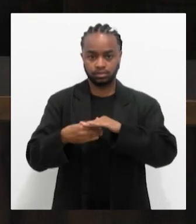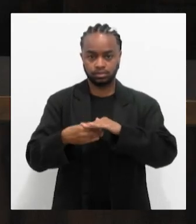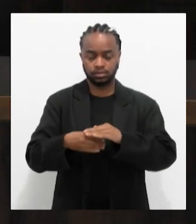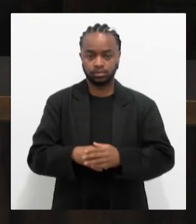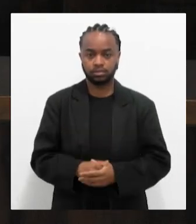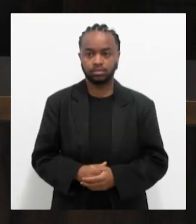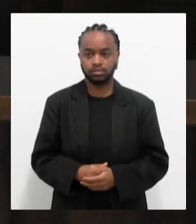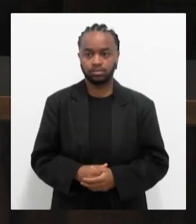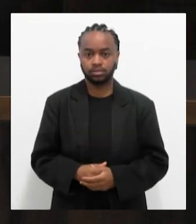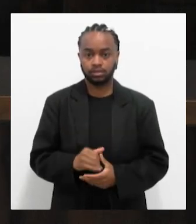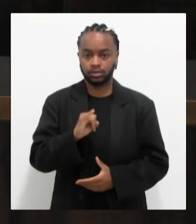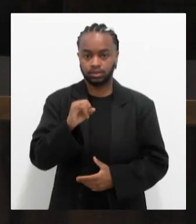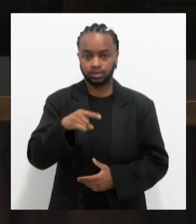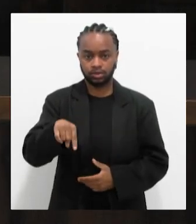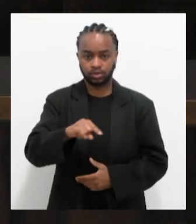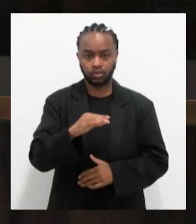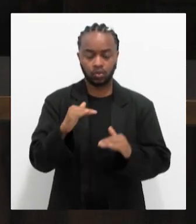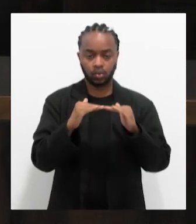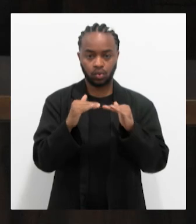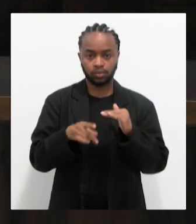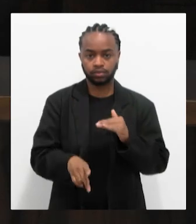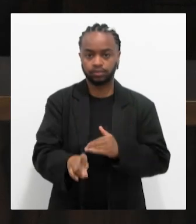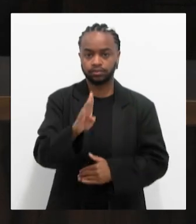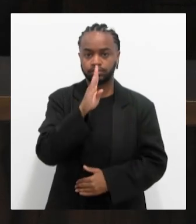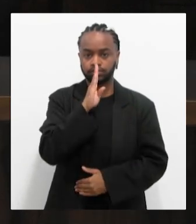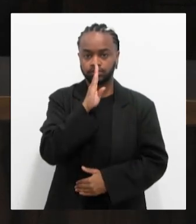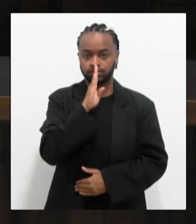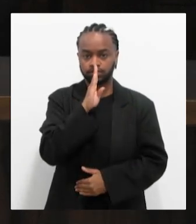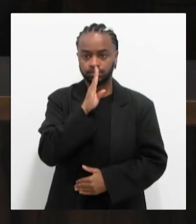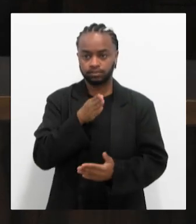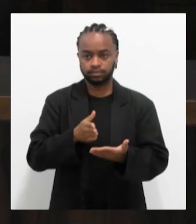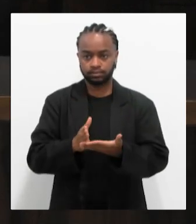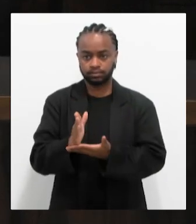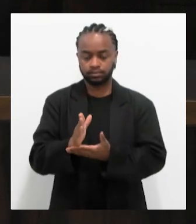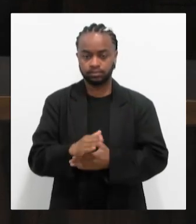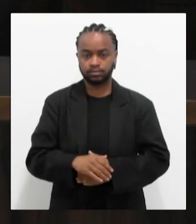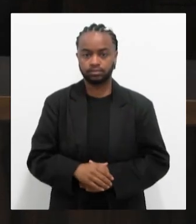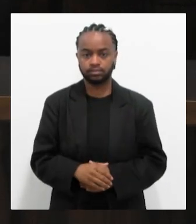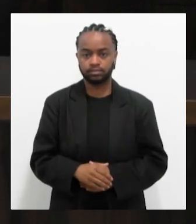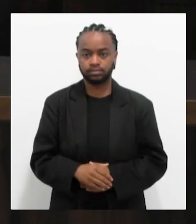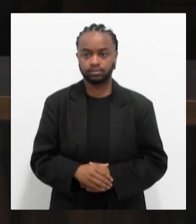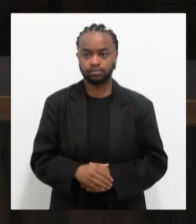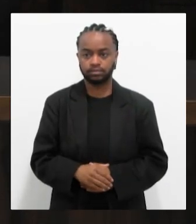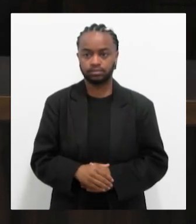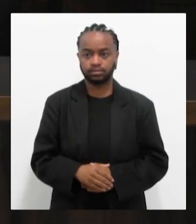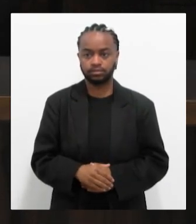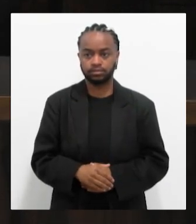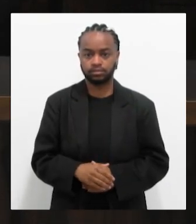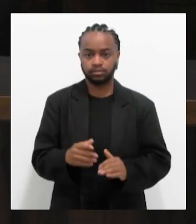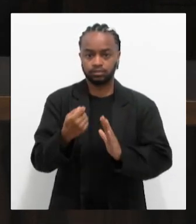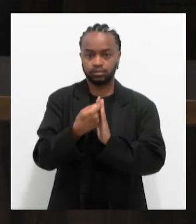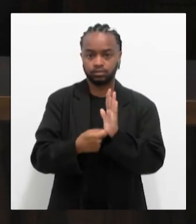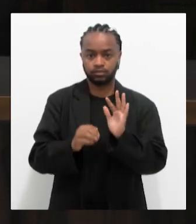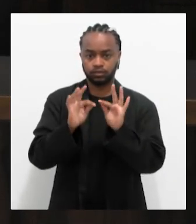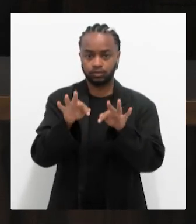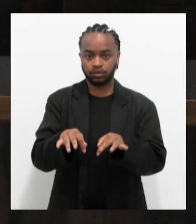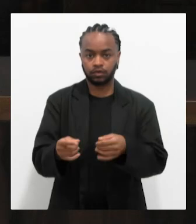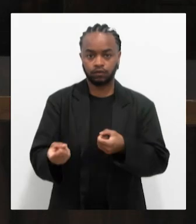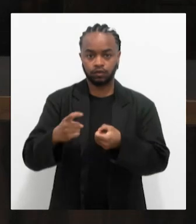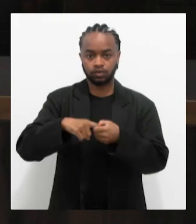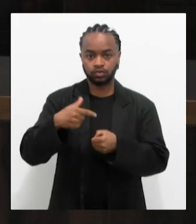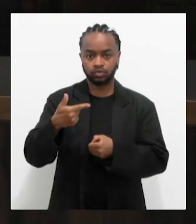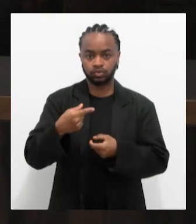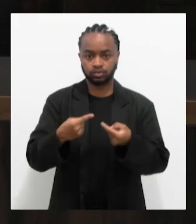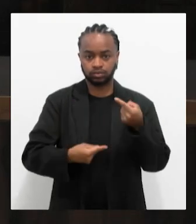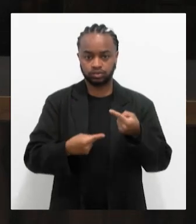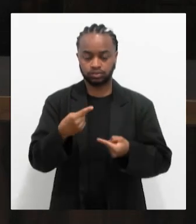emendado. Os senhores que aprovam, permaneçam como estão. Aprovado a redação do vencido. Para a segunda